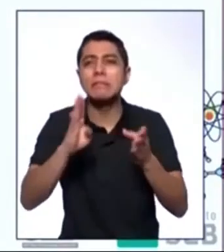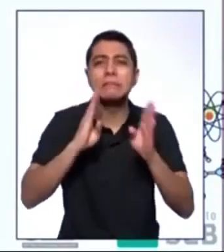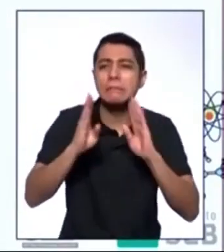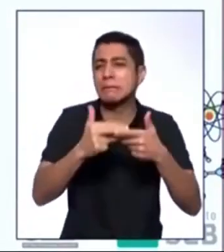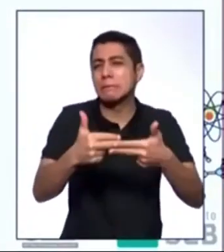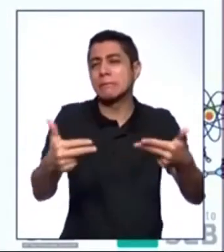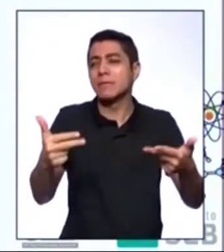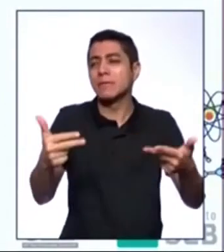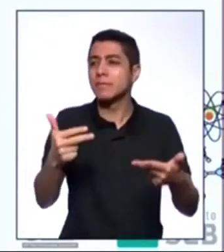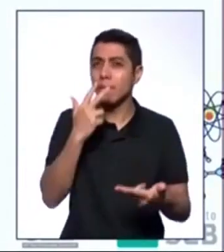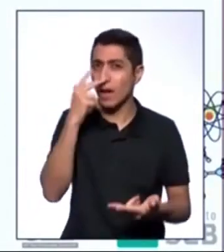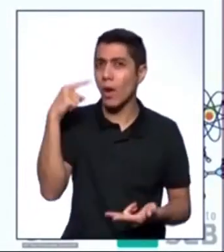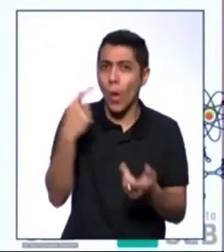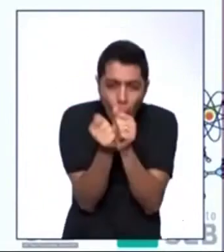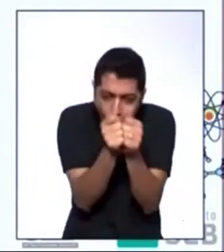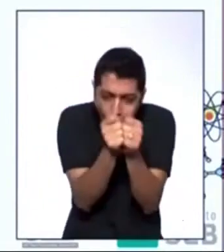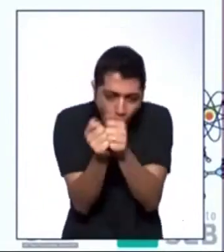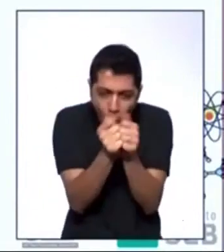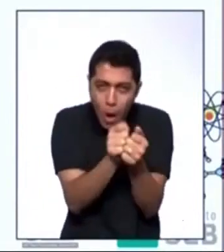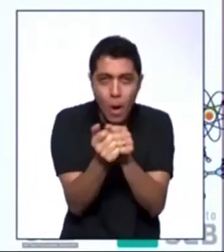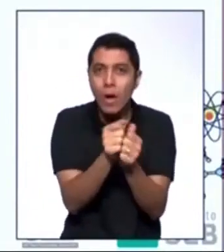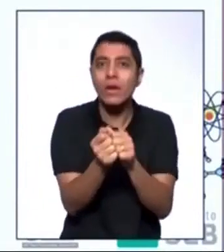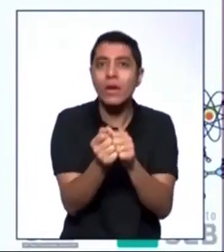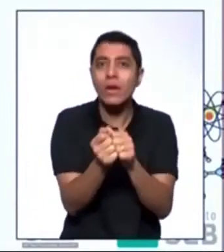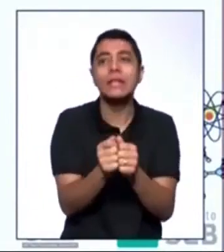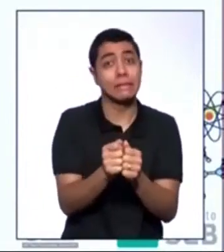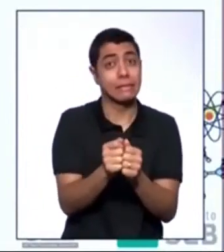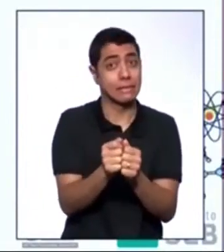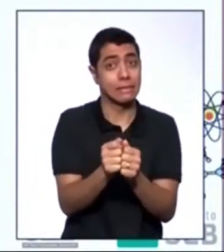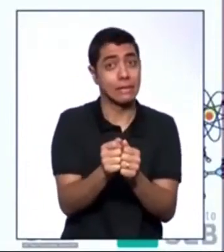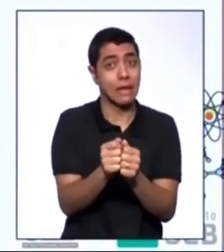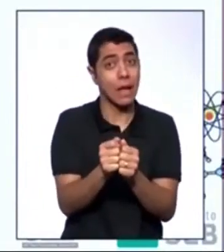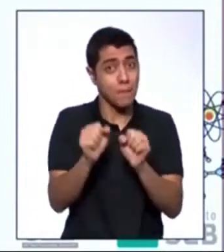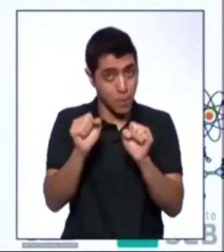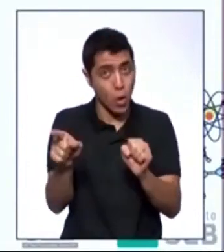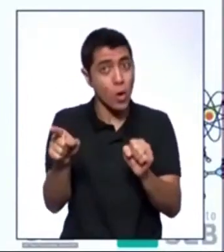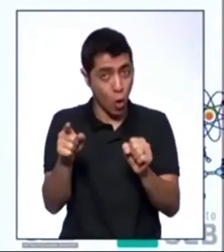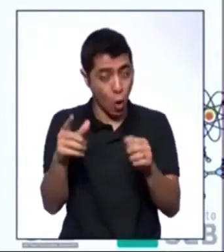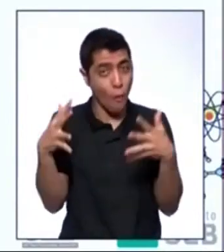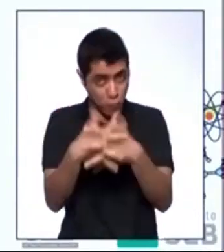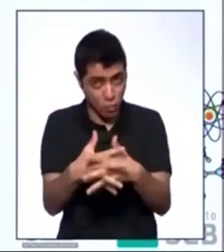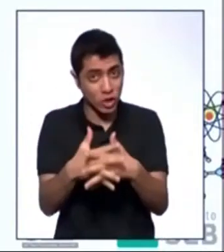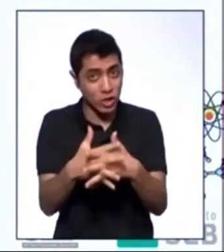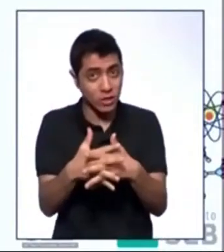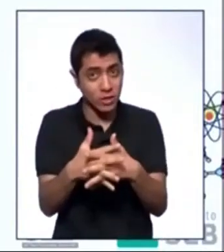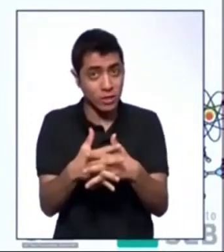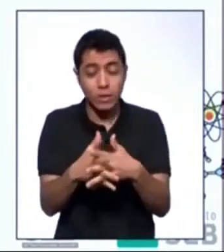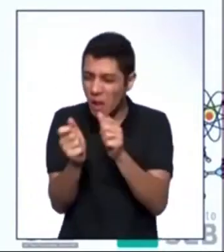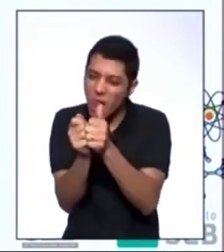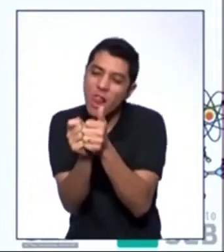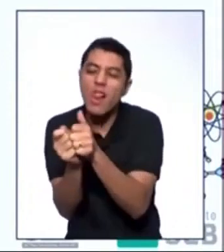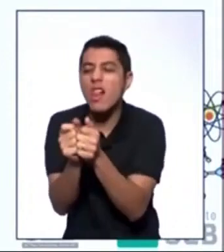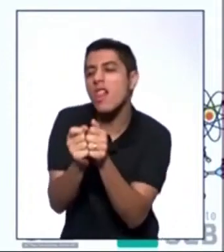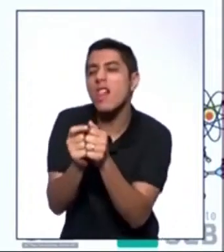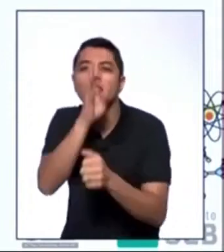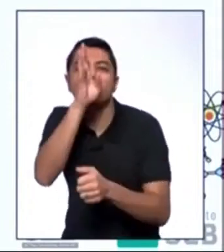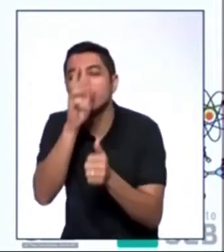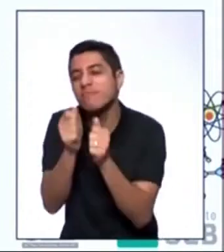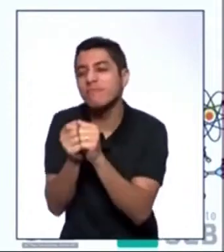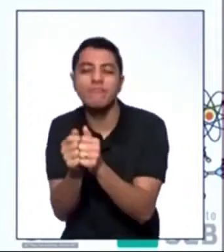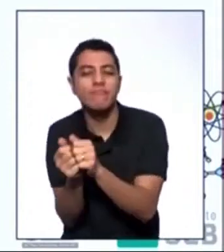do internetês para o português culto, ele está perguntando, será que é fácil você virar essa chavinha, né, deixar de escrever de um jeito para escrever de